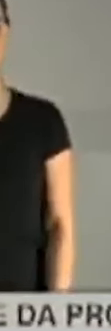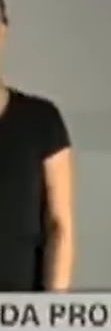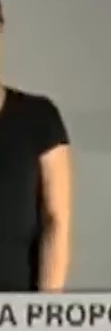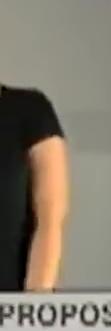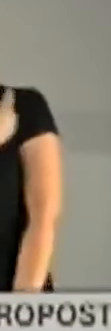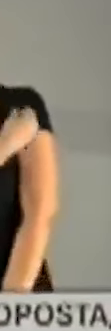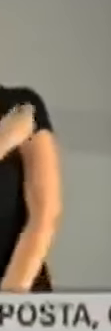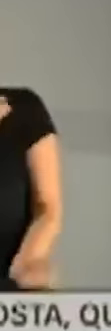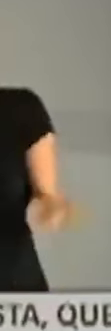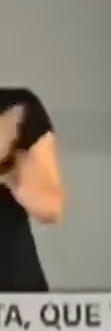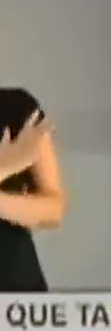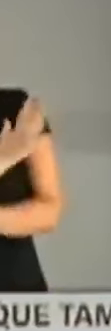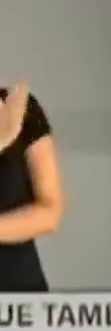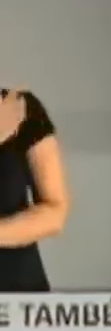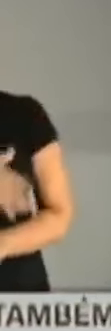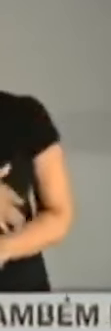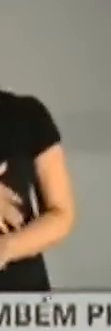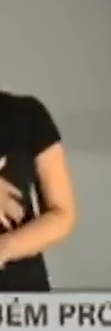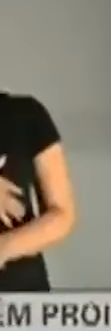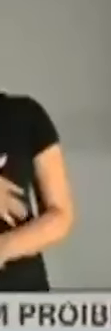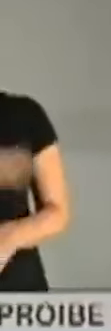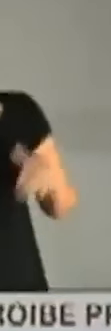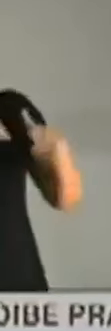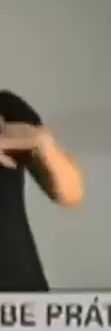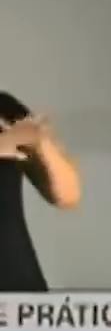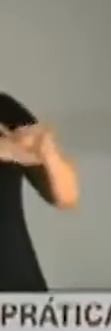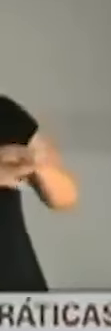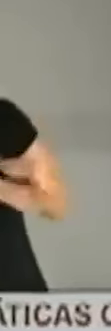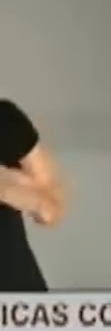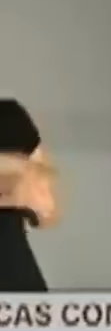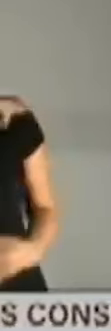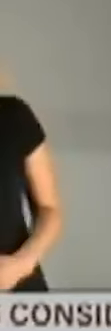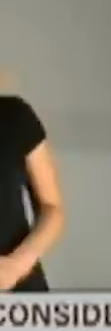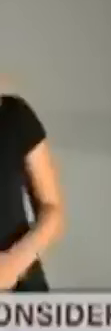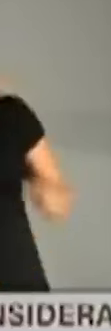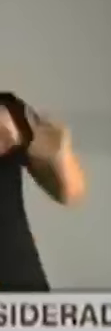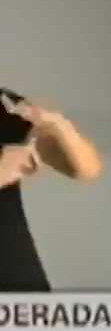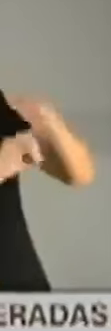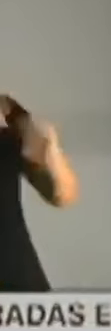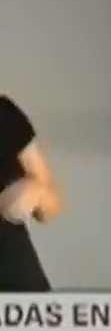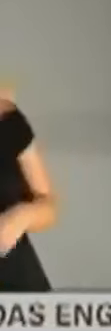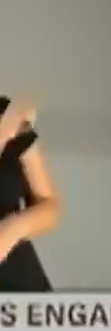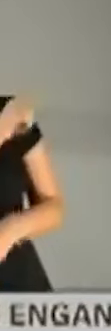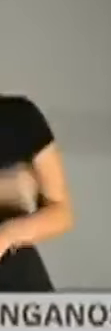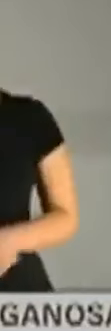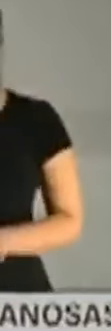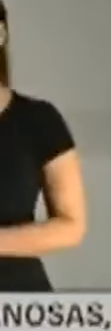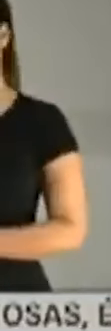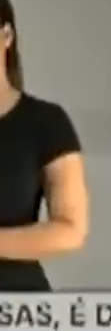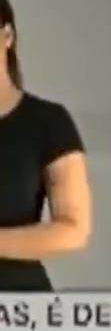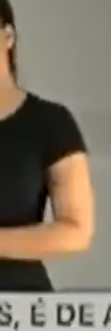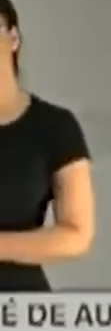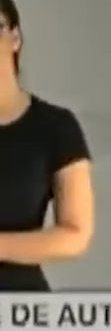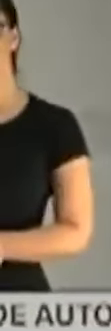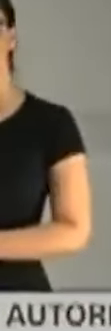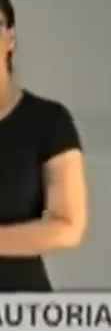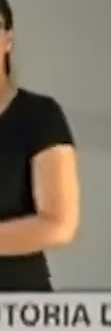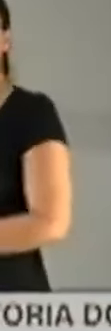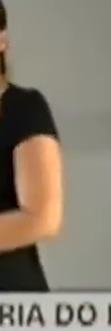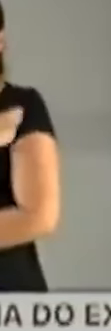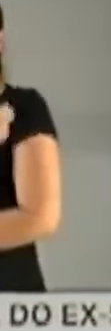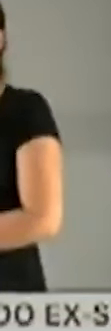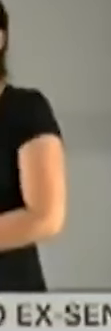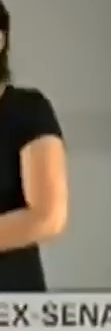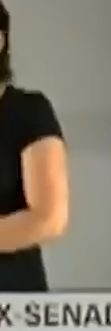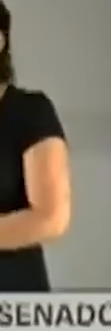vacinas prontas prontas estocados no Butantã e 4 milhões de doses em processamento do